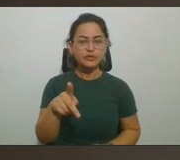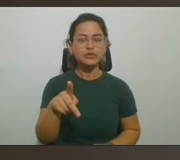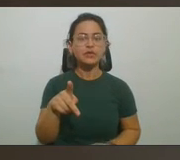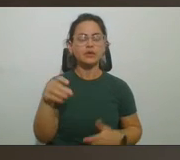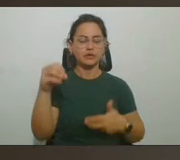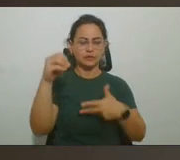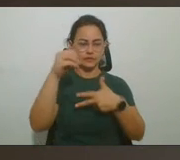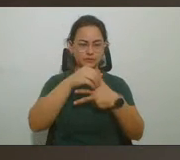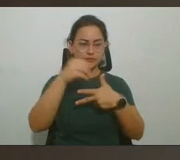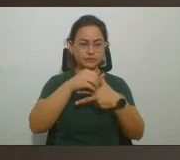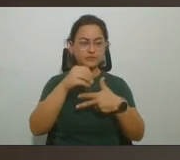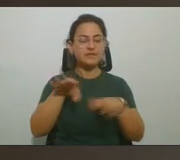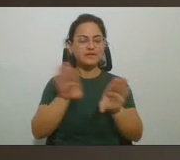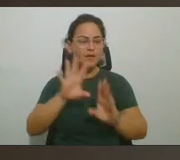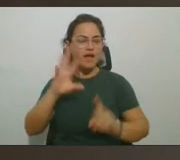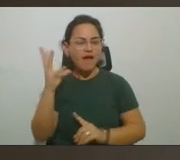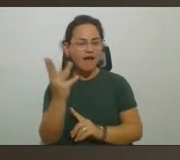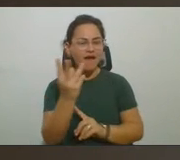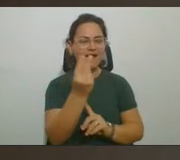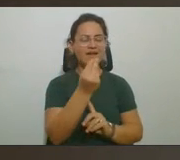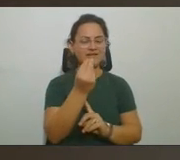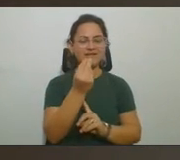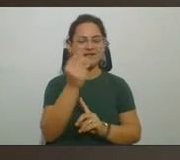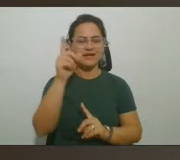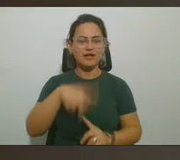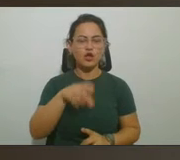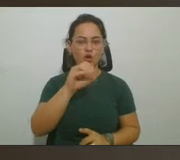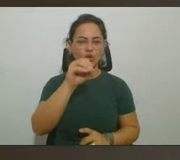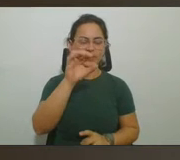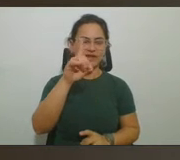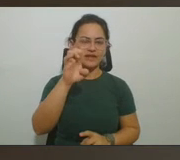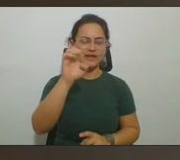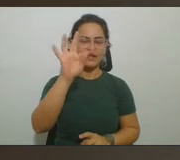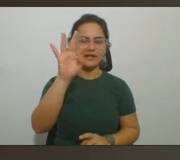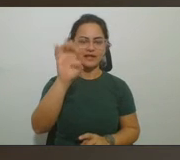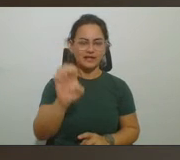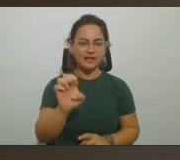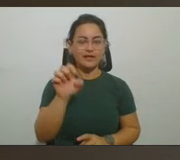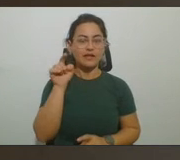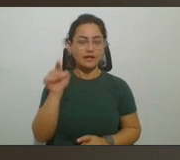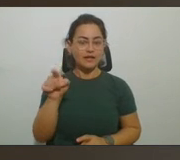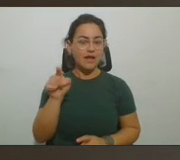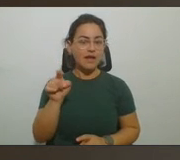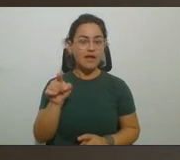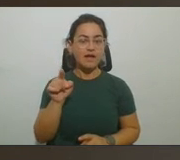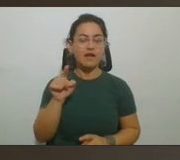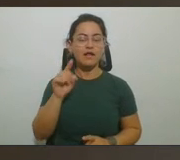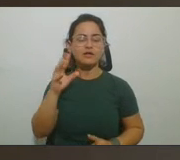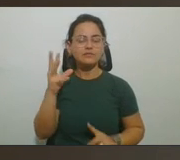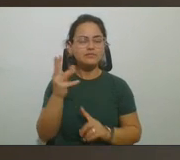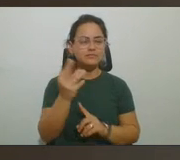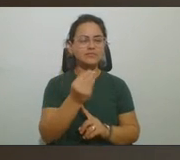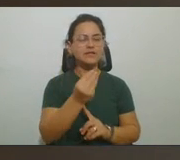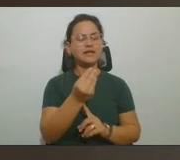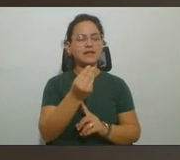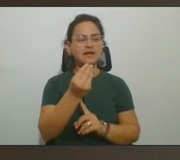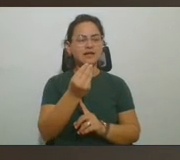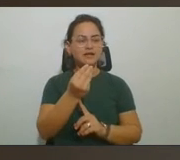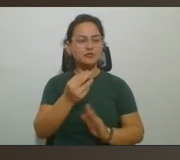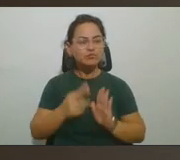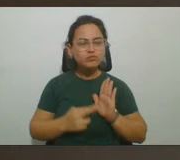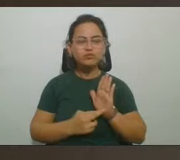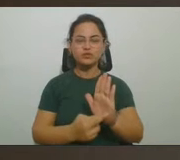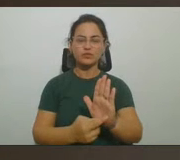e artista, Odete Angelina Caldeirã, ela que é a artista referência desse congresso e que